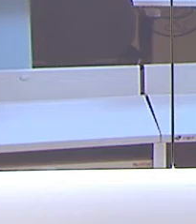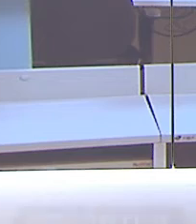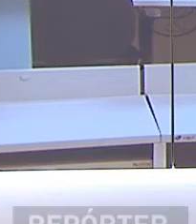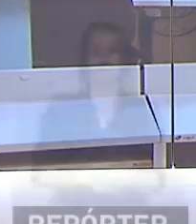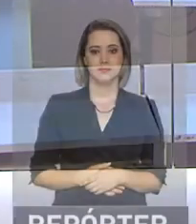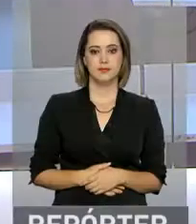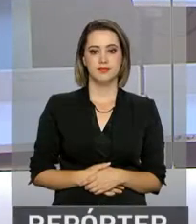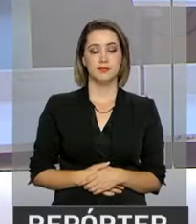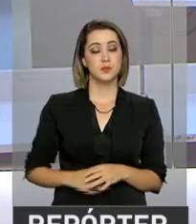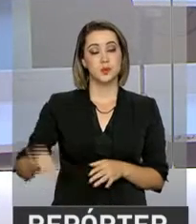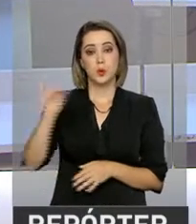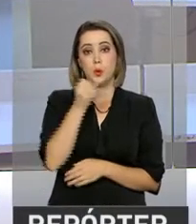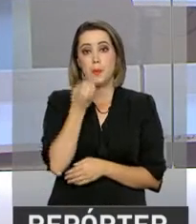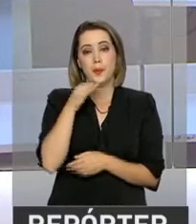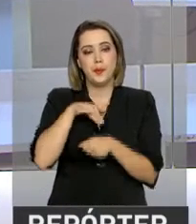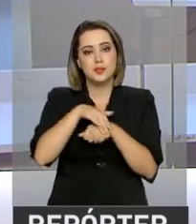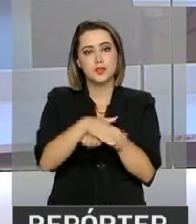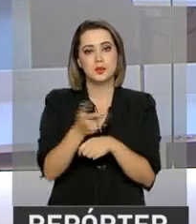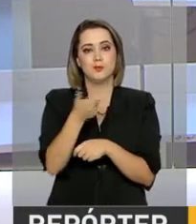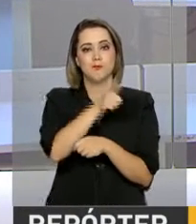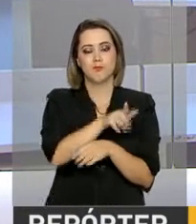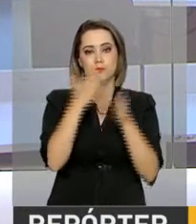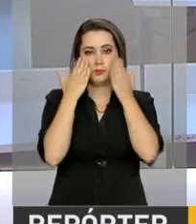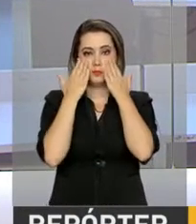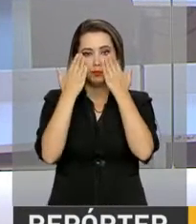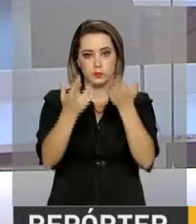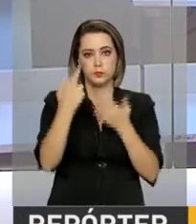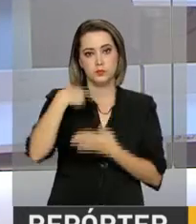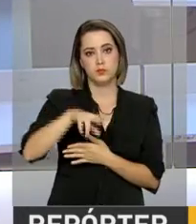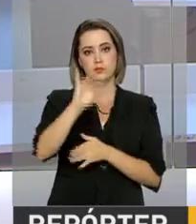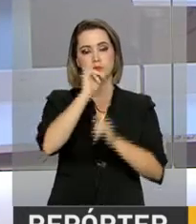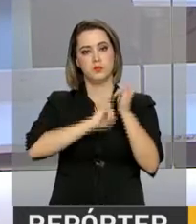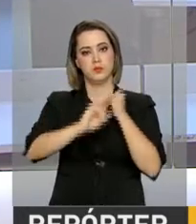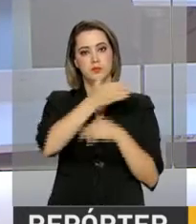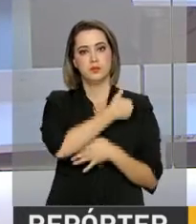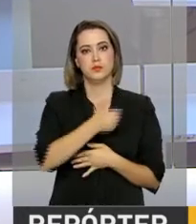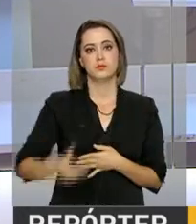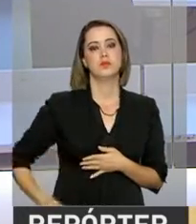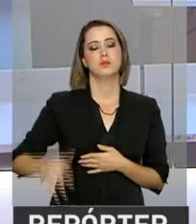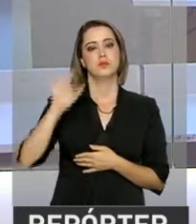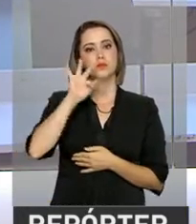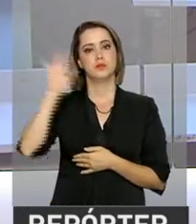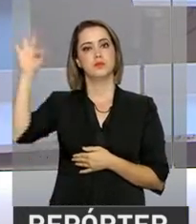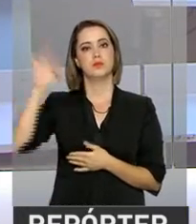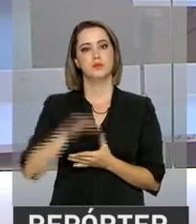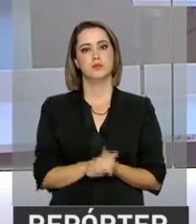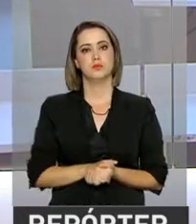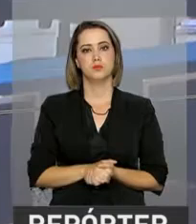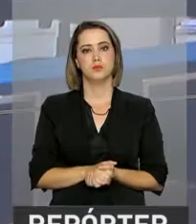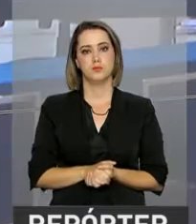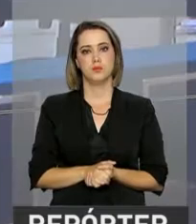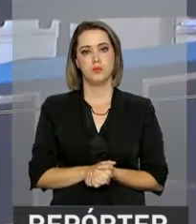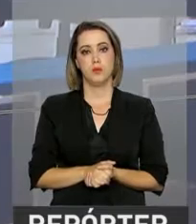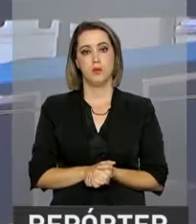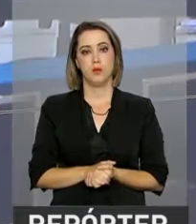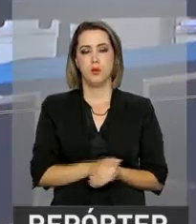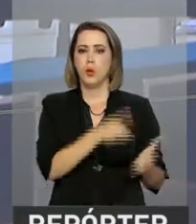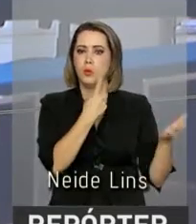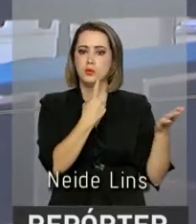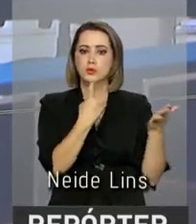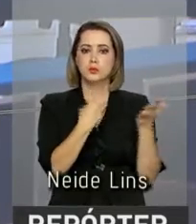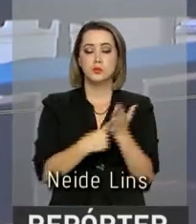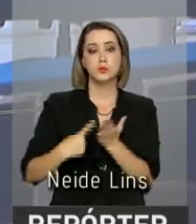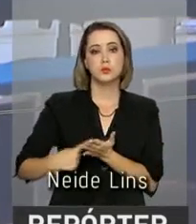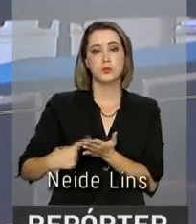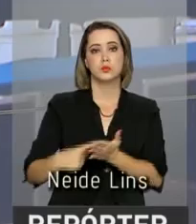olá boa noite no ar mais uma edição do repórter nbr com as notícias do governo federal acordos